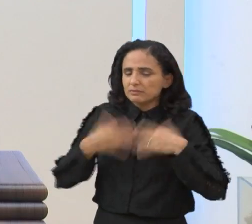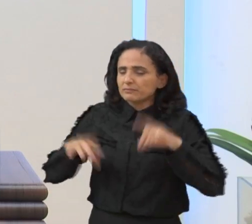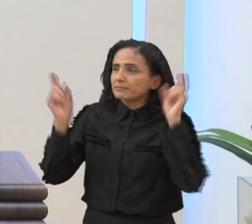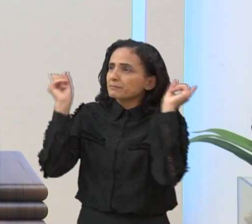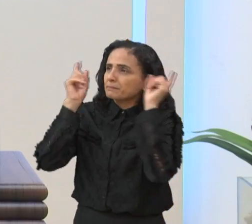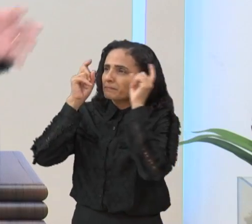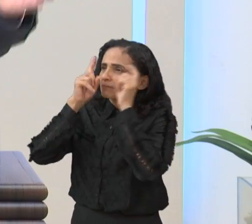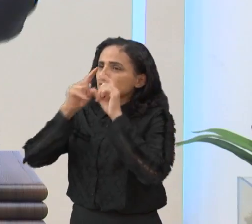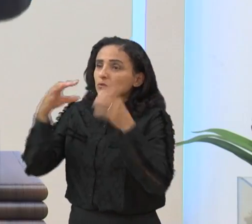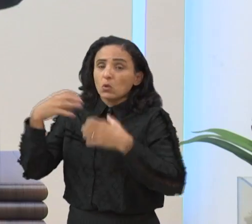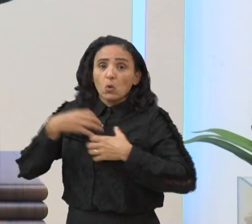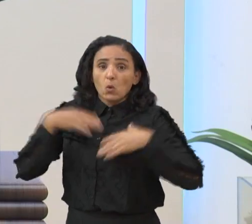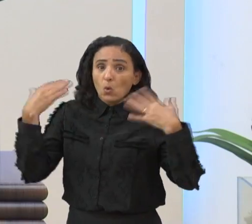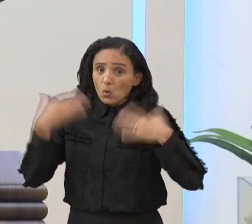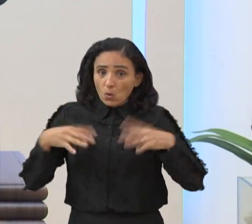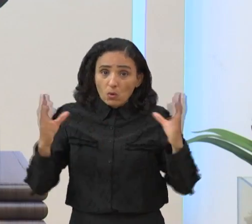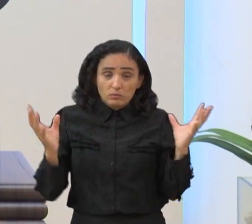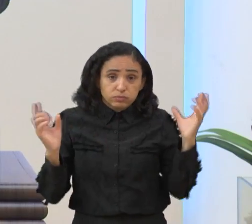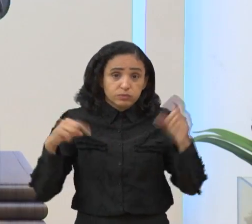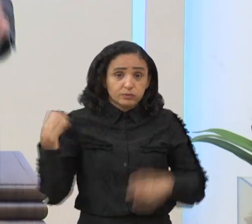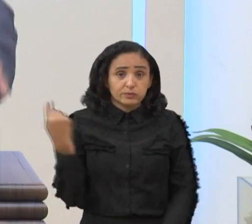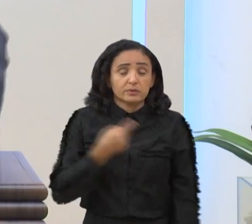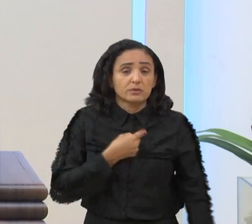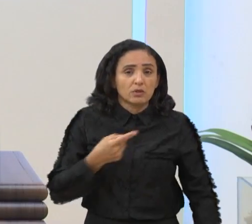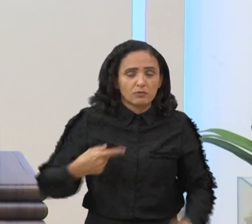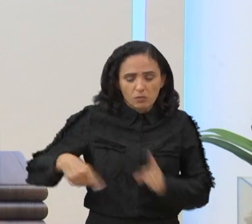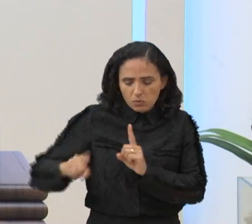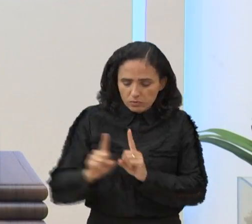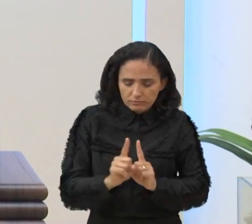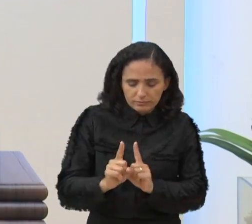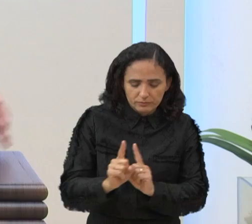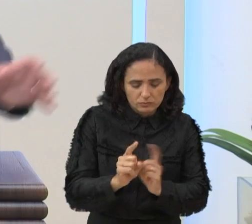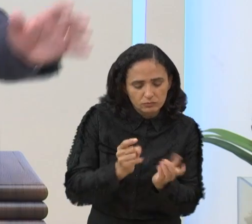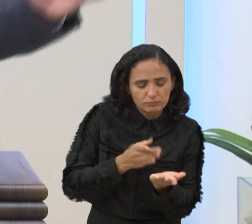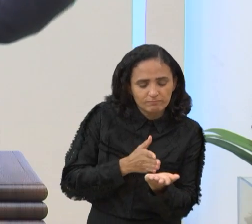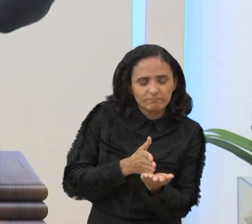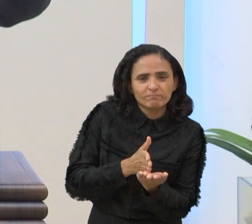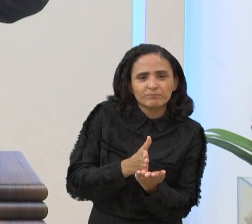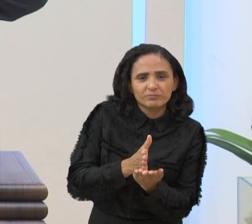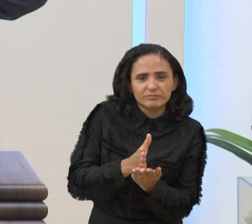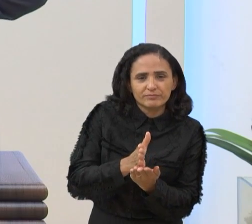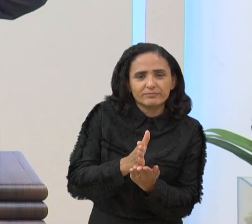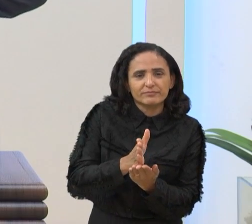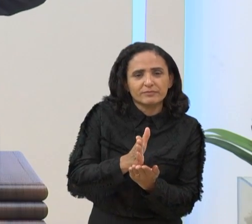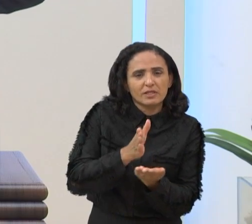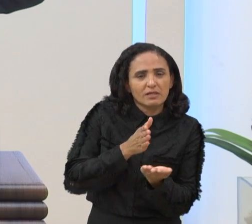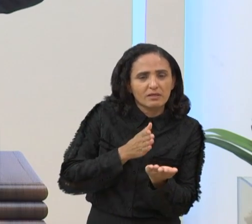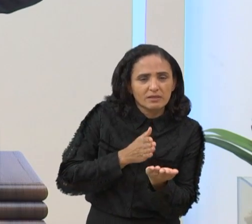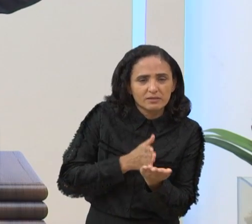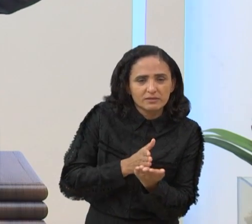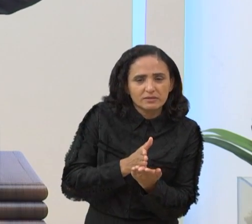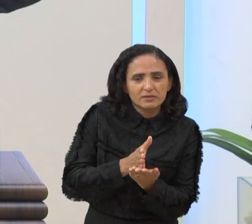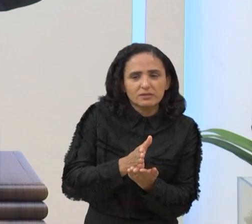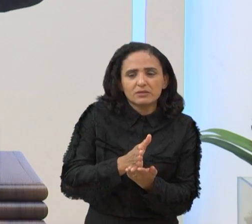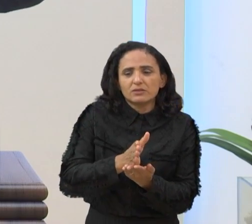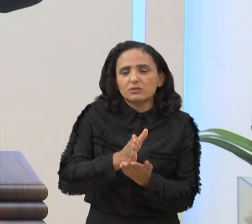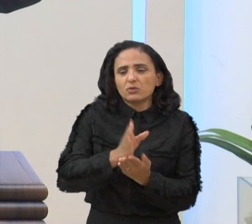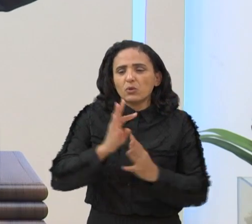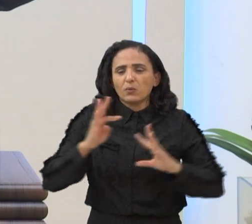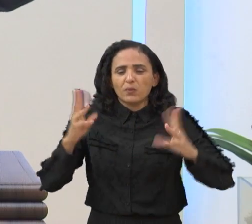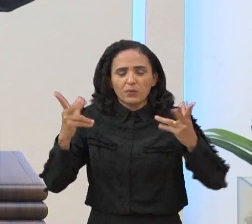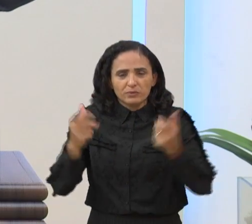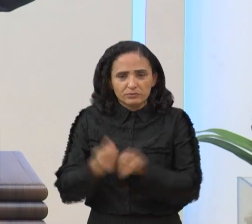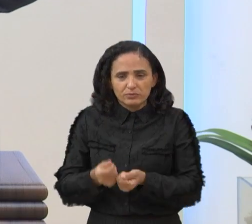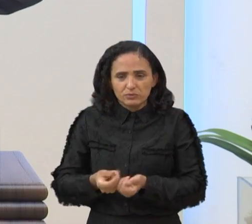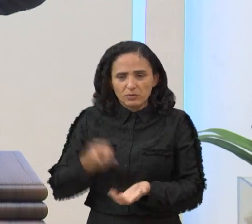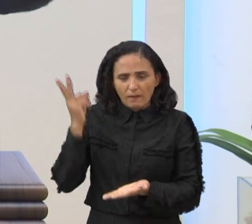Jesus. Mas enquanto vamos nos submetendo, vamos vendo as obras de Deus